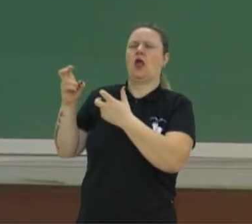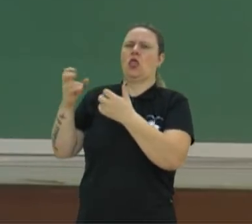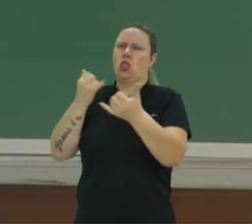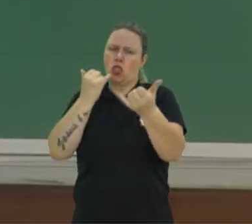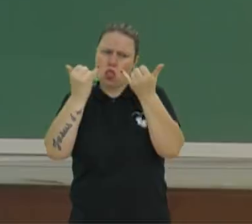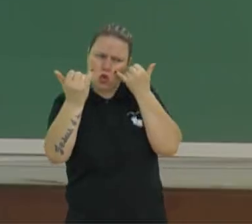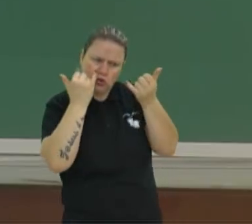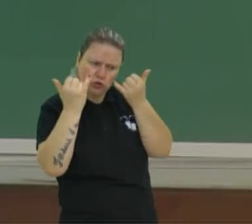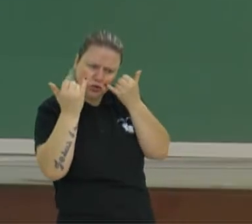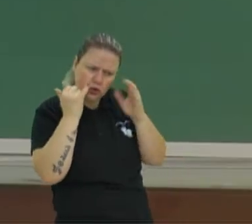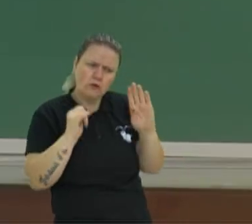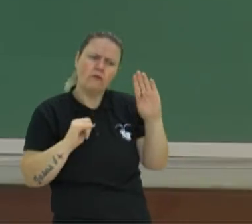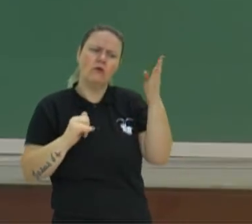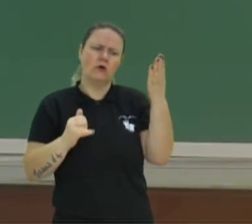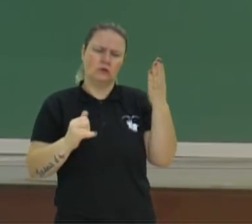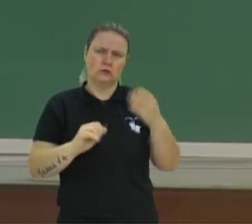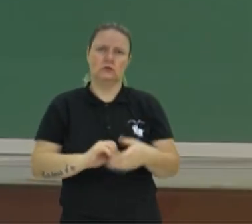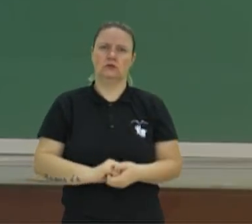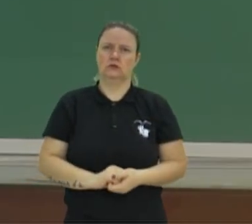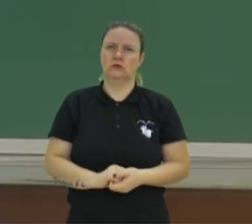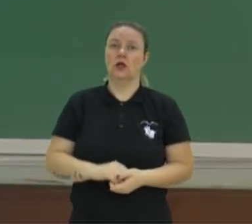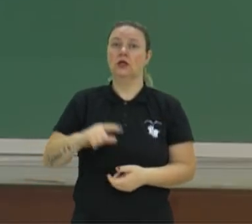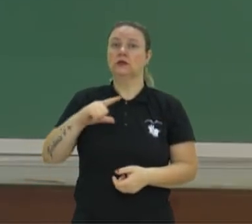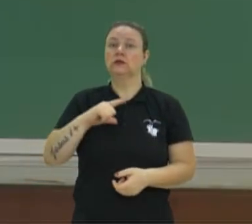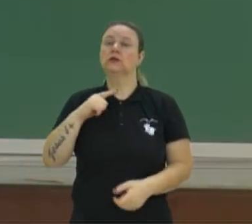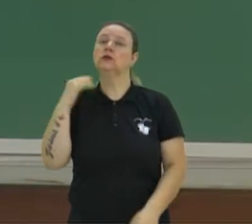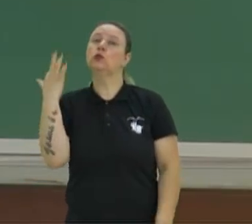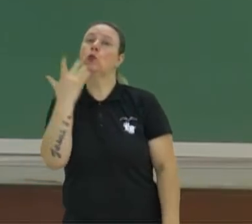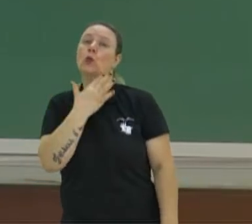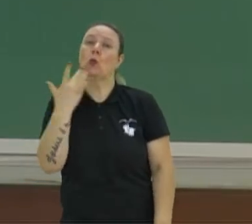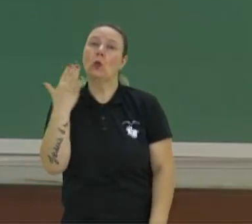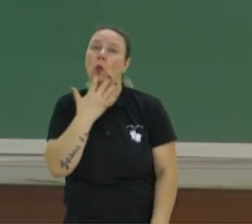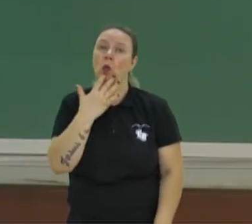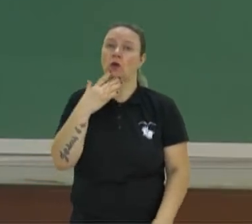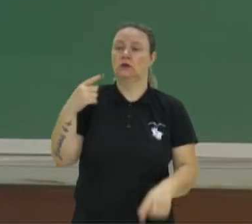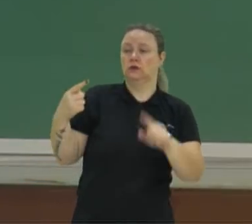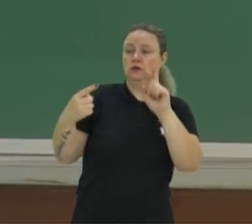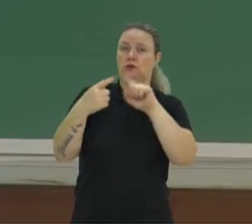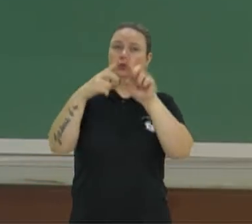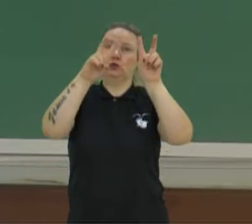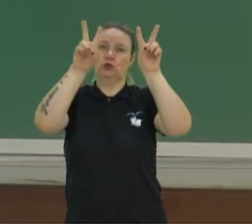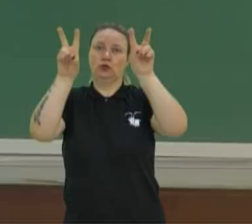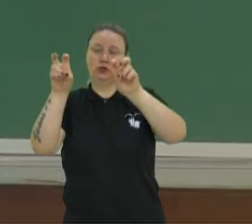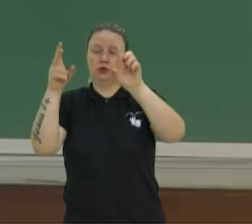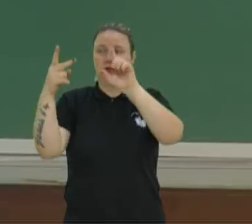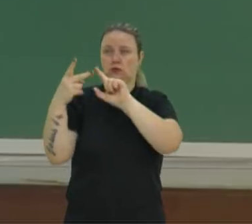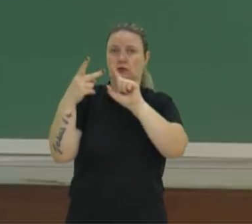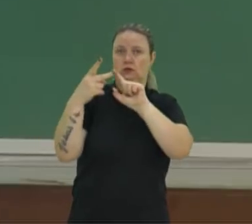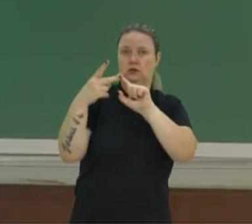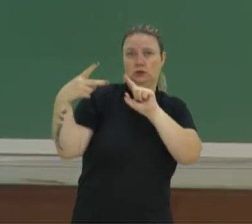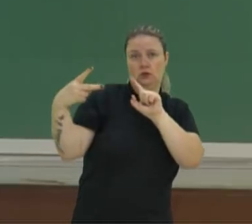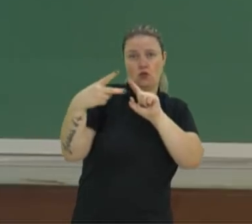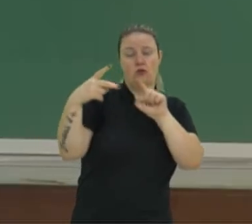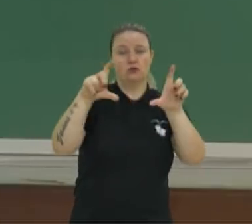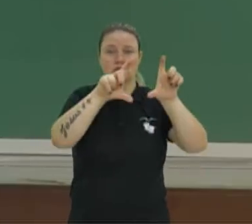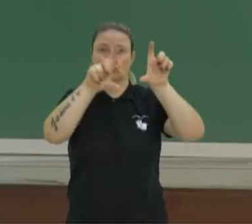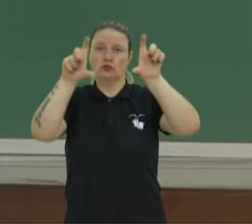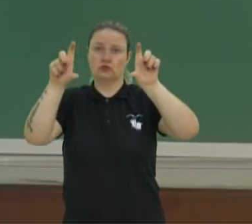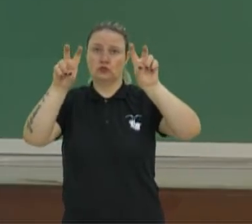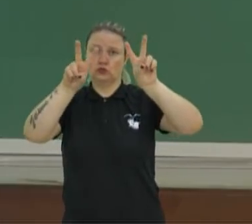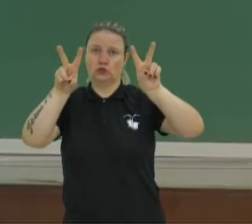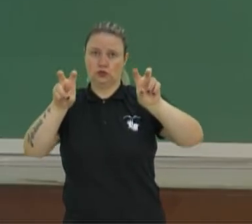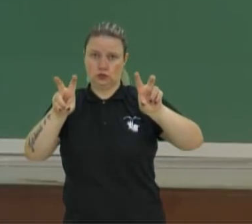com títulos, subtítulos, com cores. Repare que foi pensado na questão das cores. Nós temos aqui